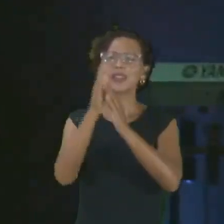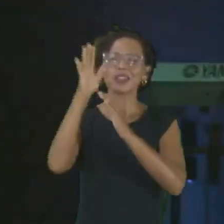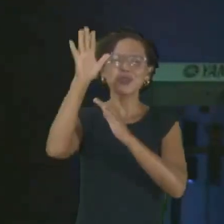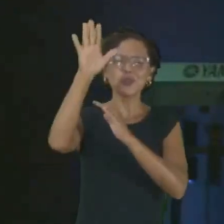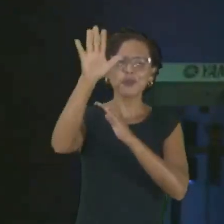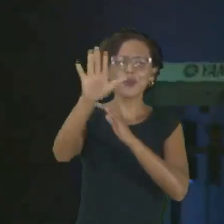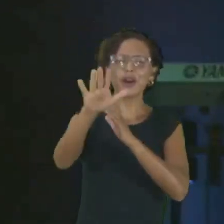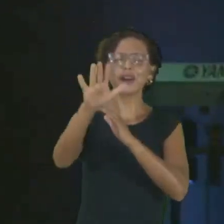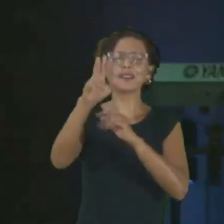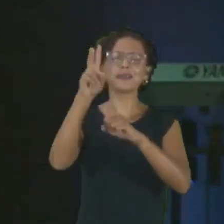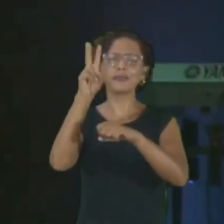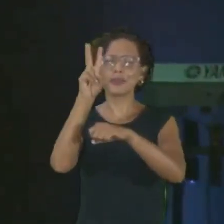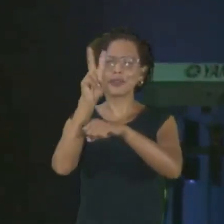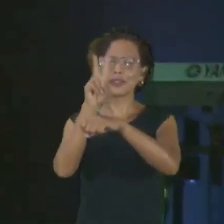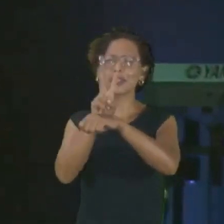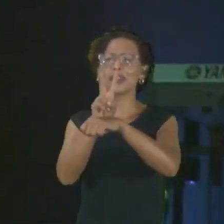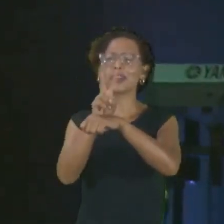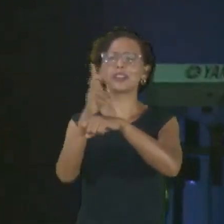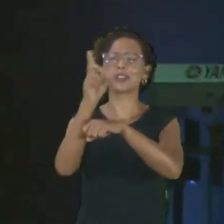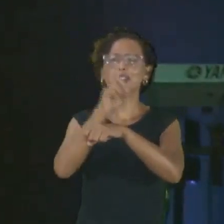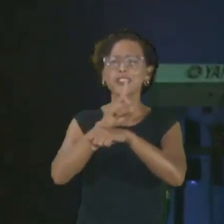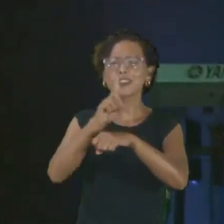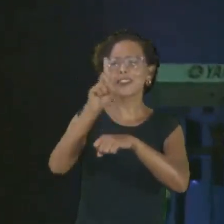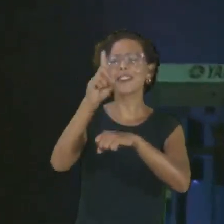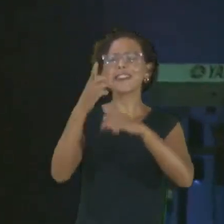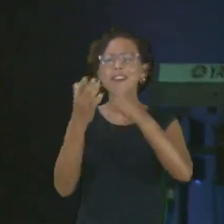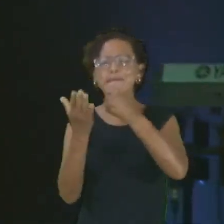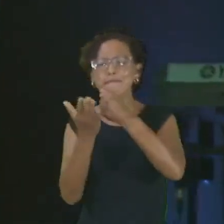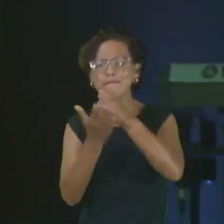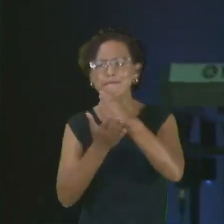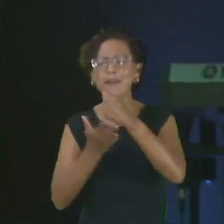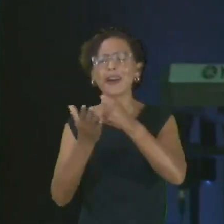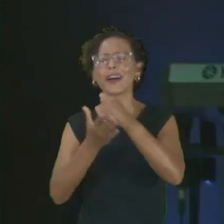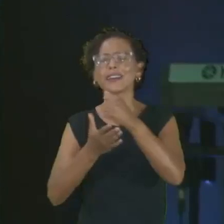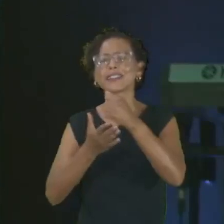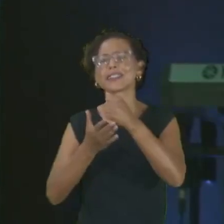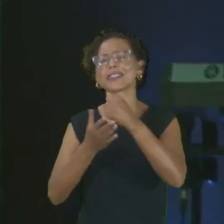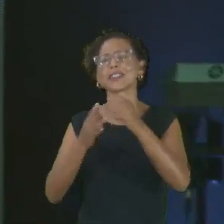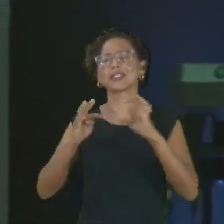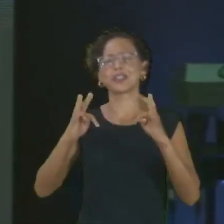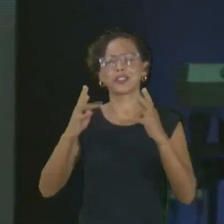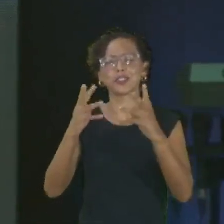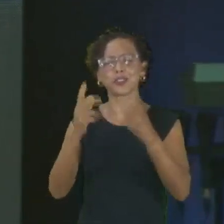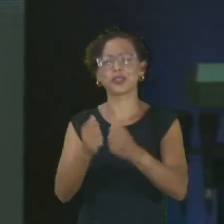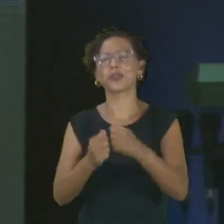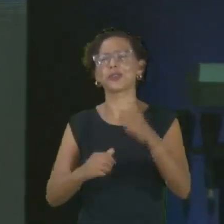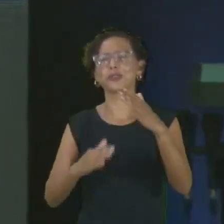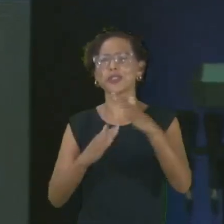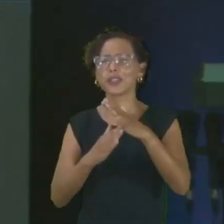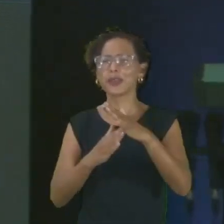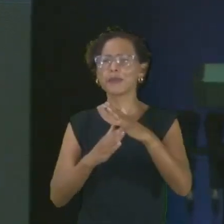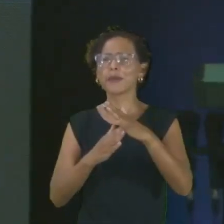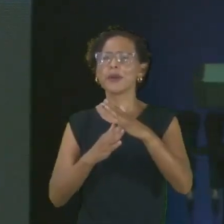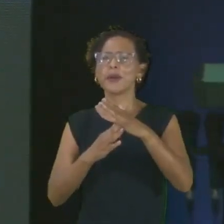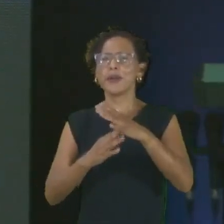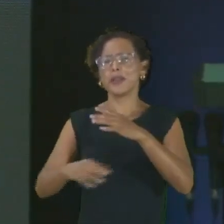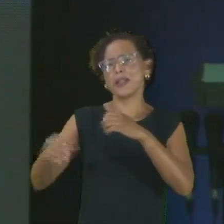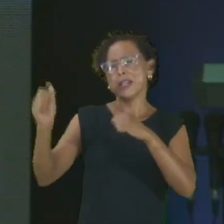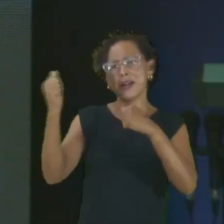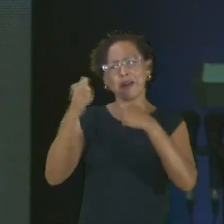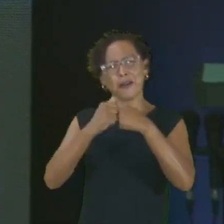te protegem. Ele é o fundamento dos séculos. Ele é a rocha